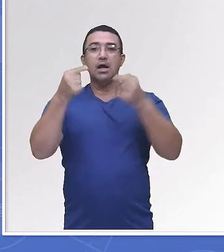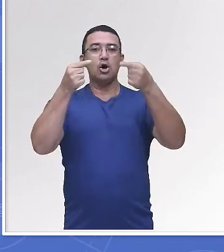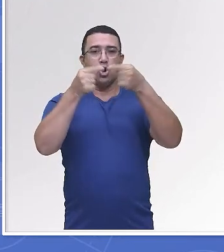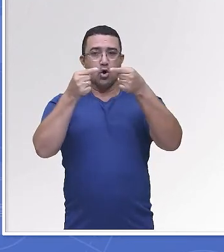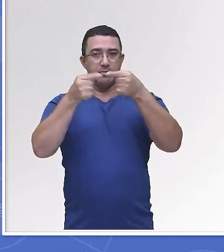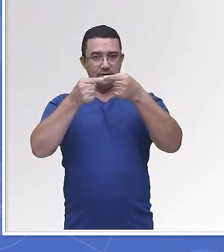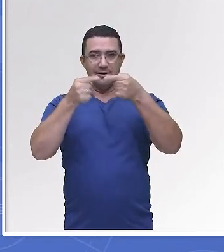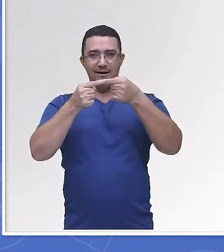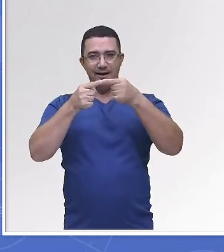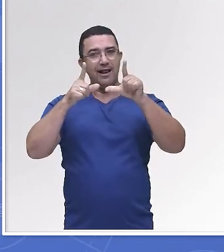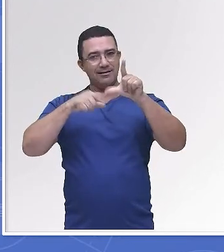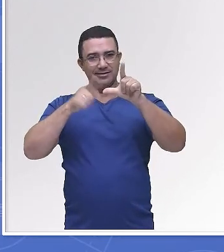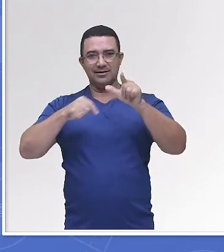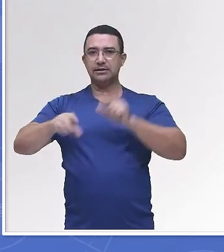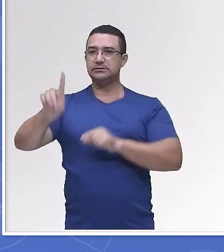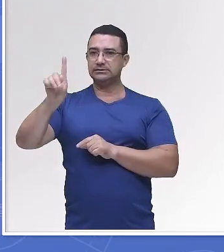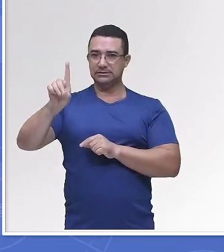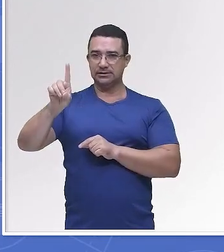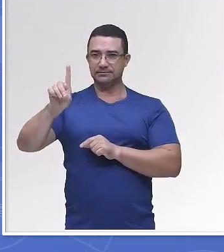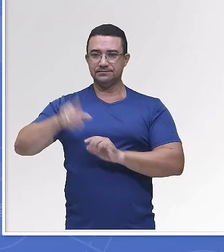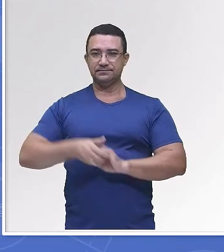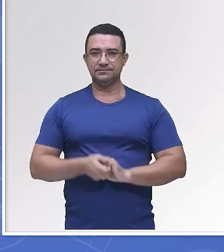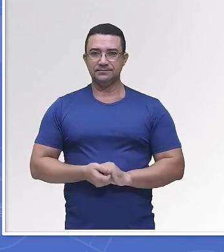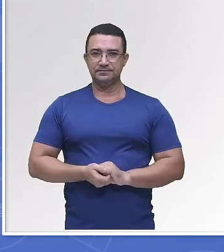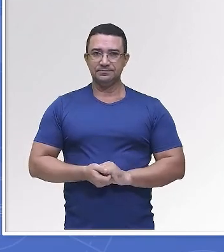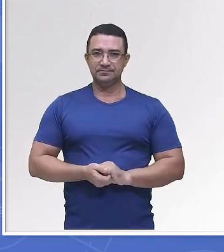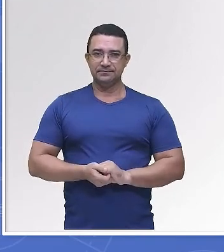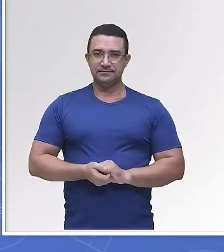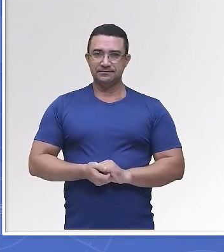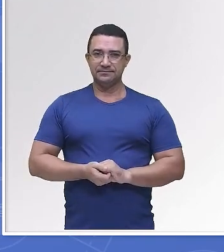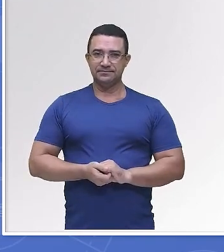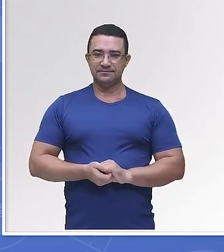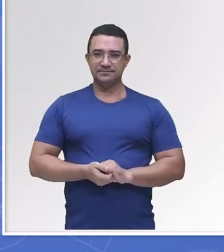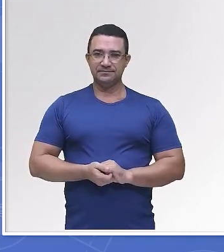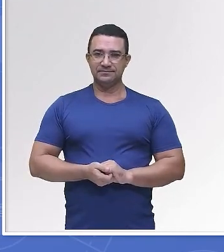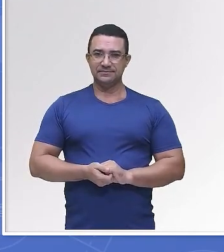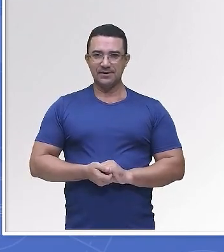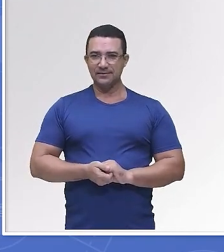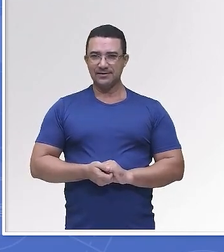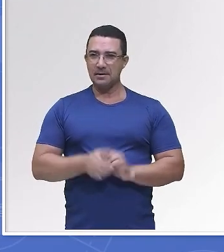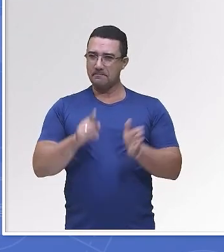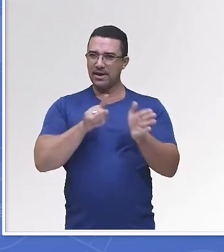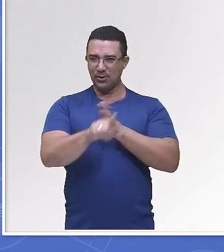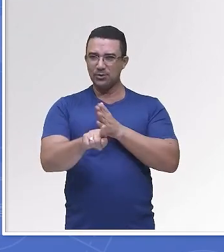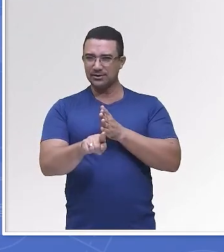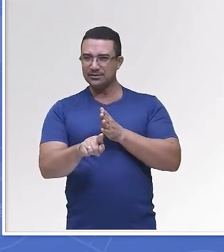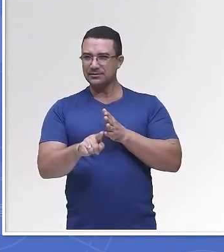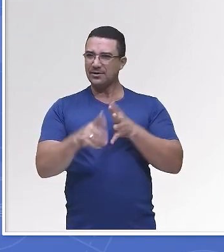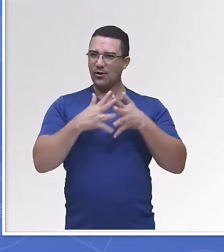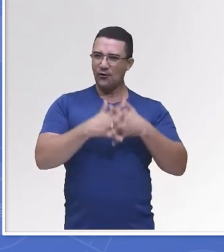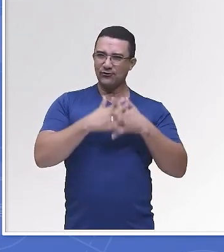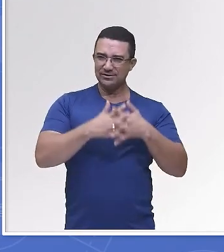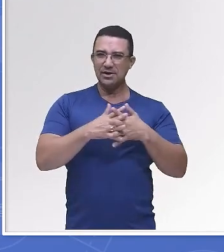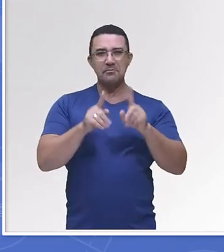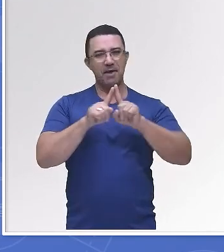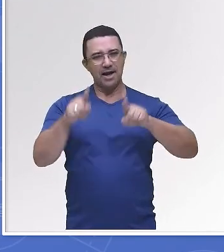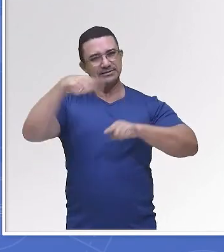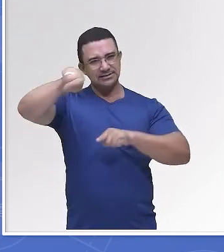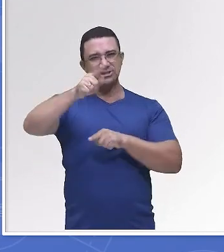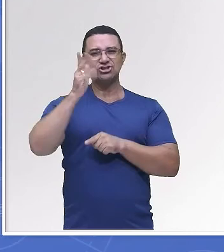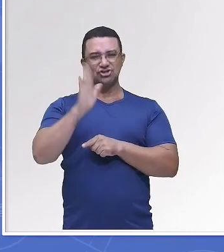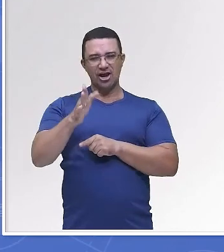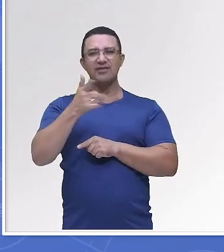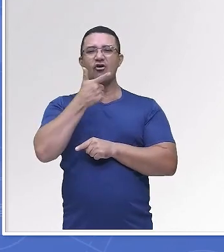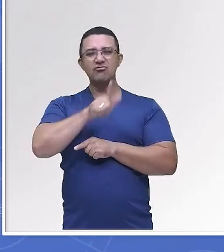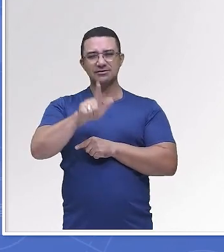nossa alternativa D. Tá bom, gente? Então, a gente fez essa questão aí que foi um pouquinho mais polêmica, mas agora a gente já conseguiu